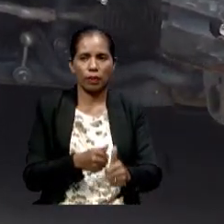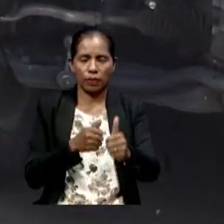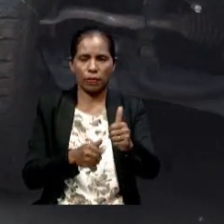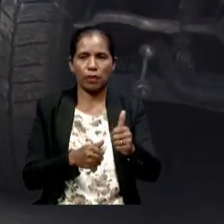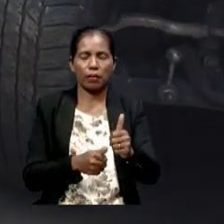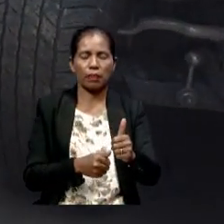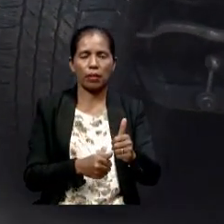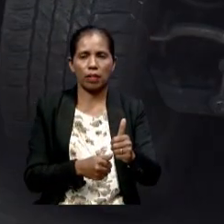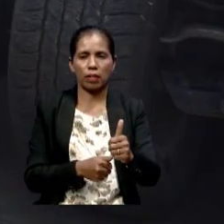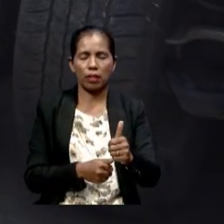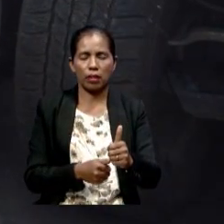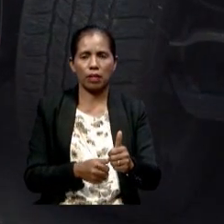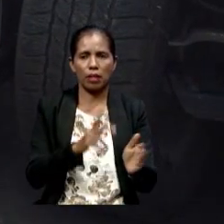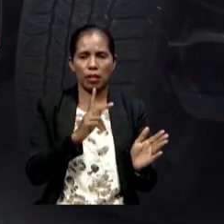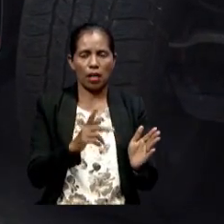é claro que